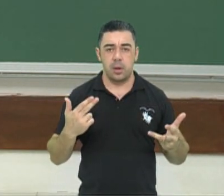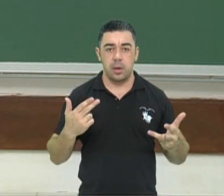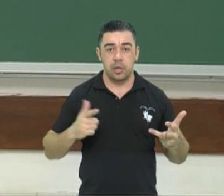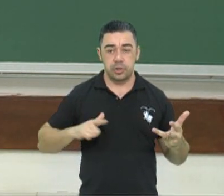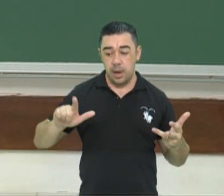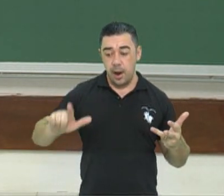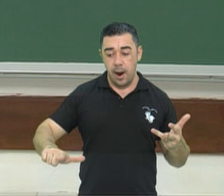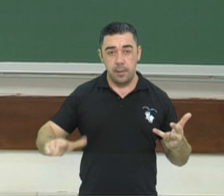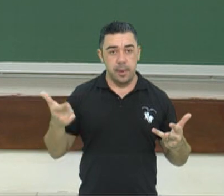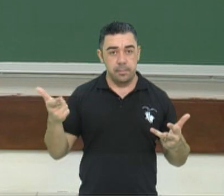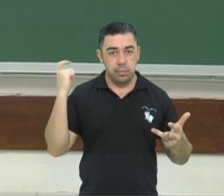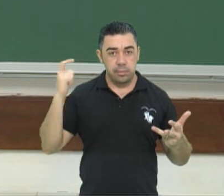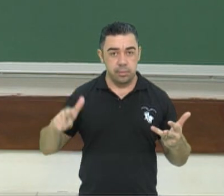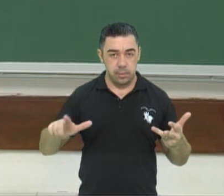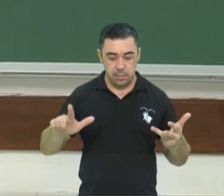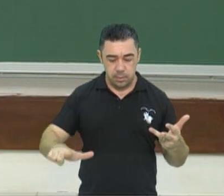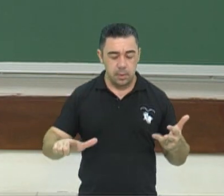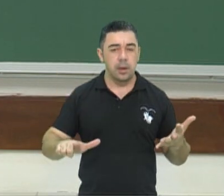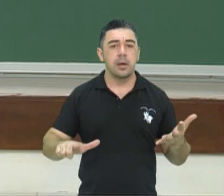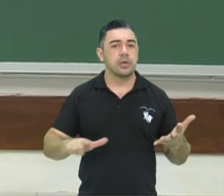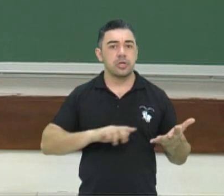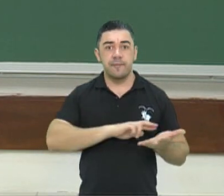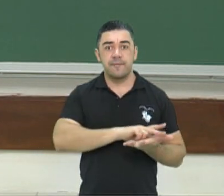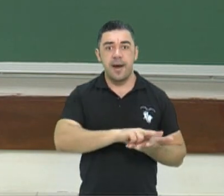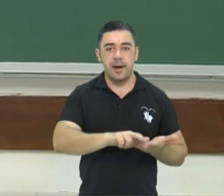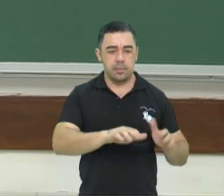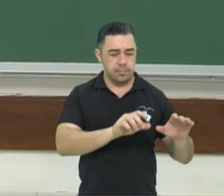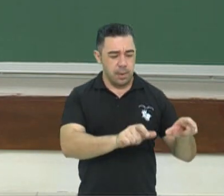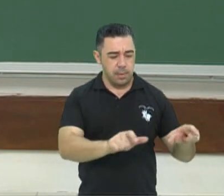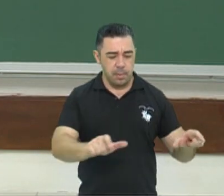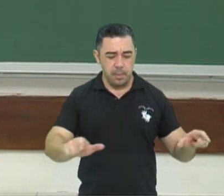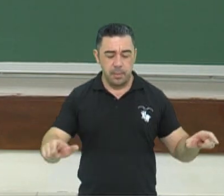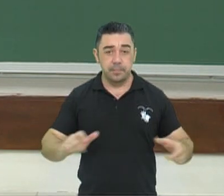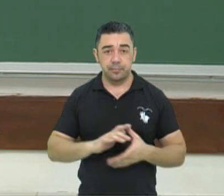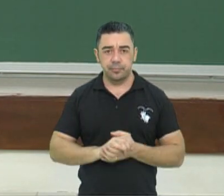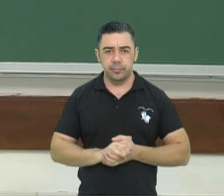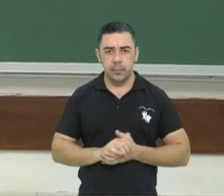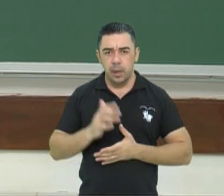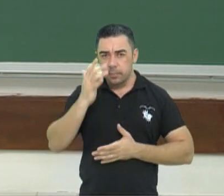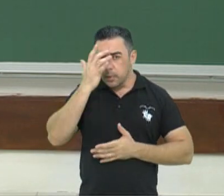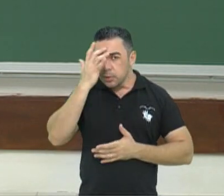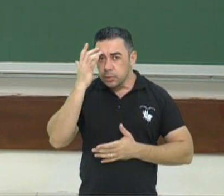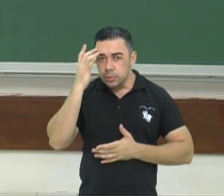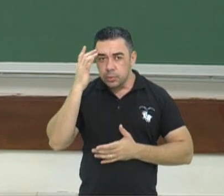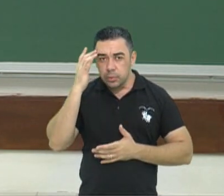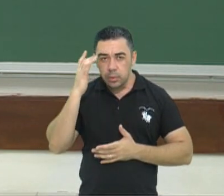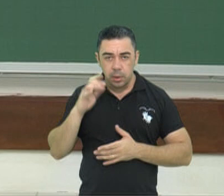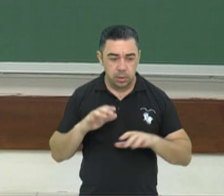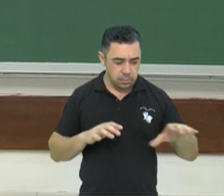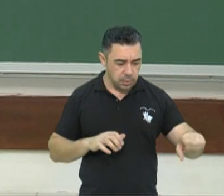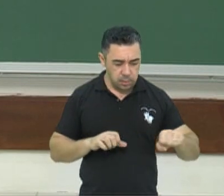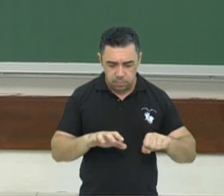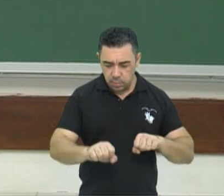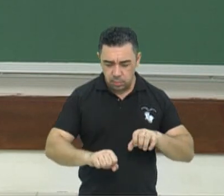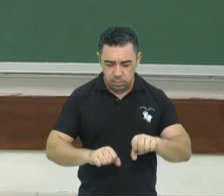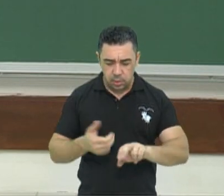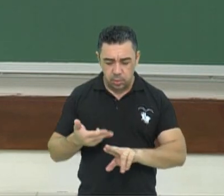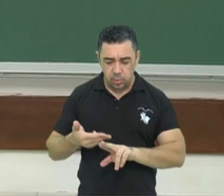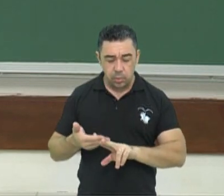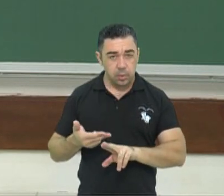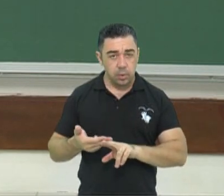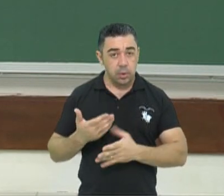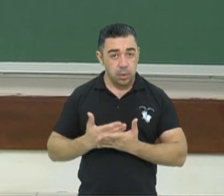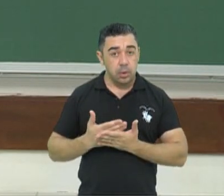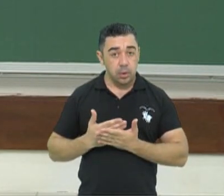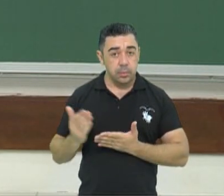arma carregada, tinha várias coisas. E as pessoas começaram a pegar o uso desse material e